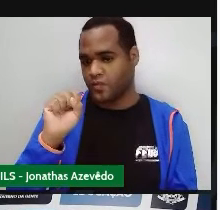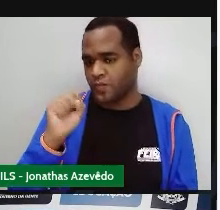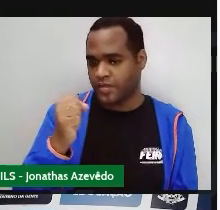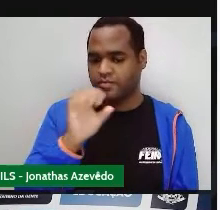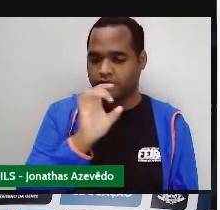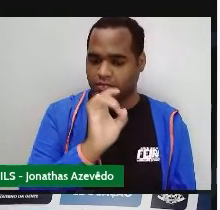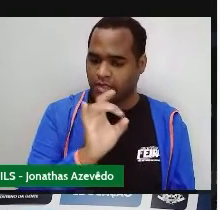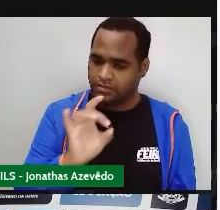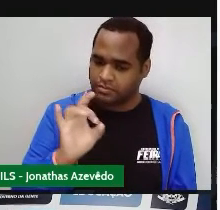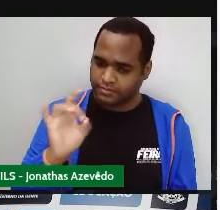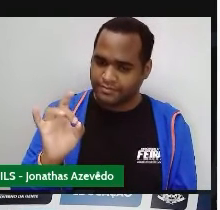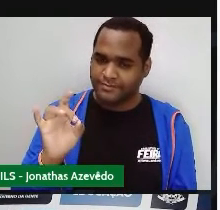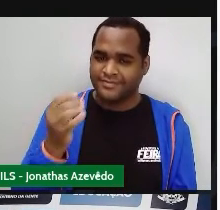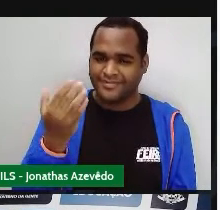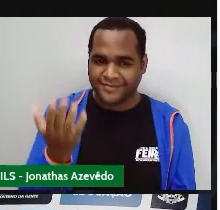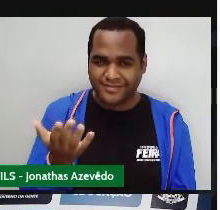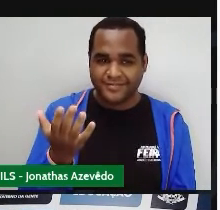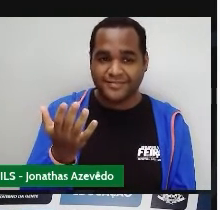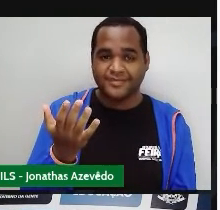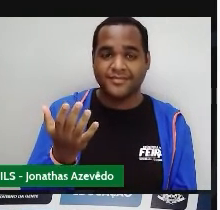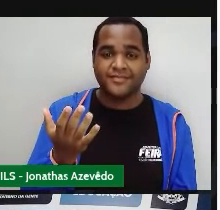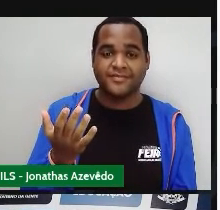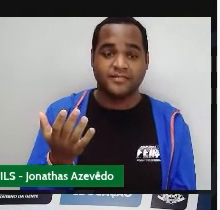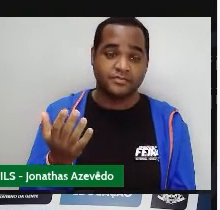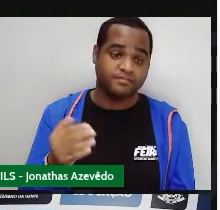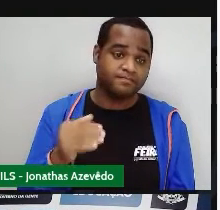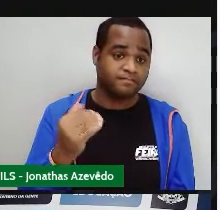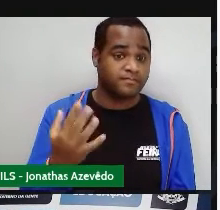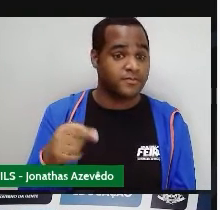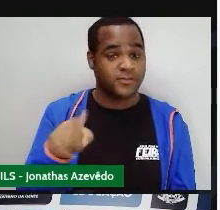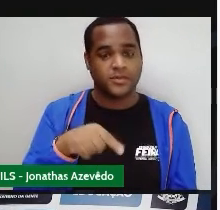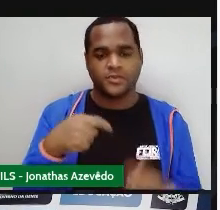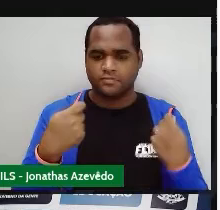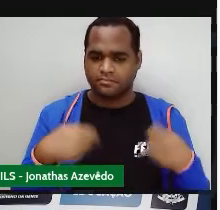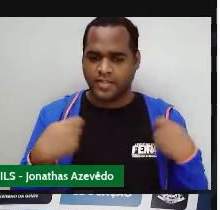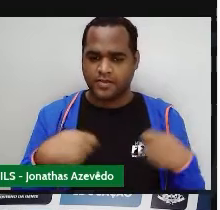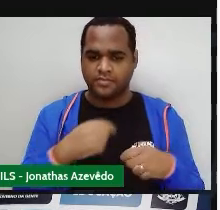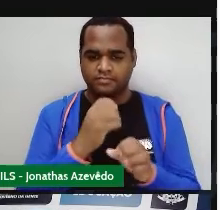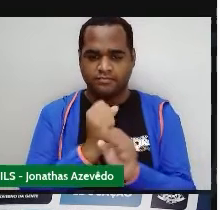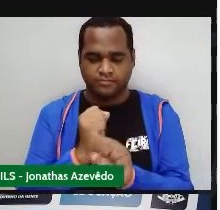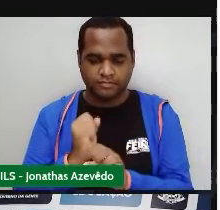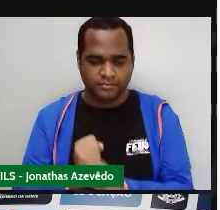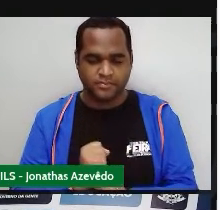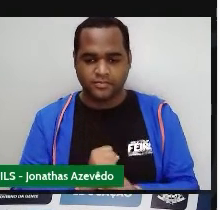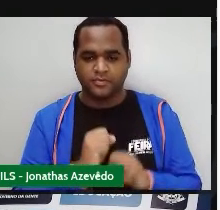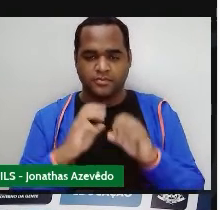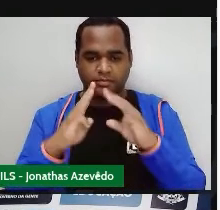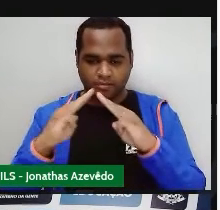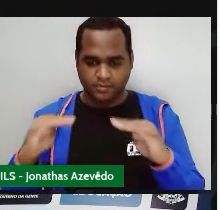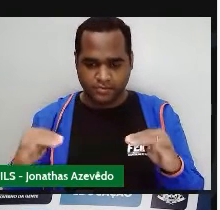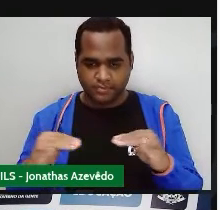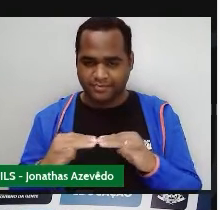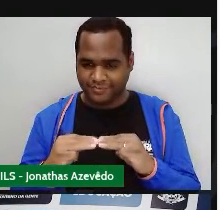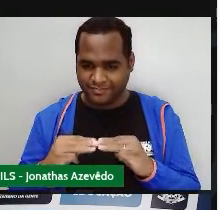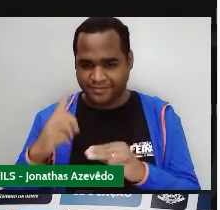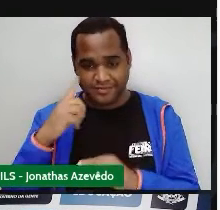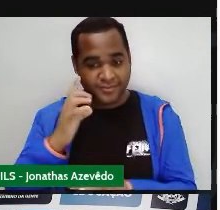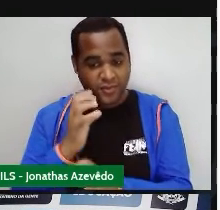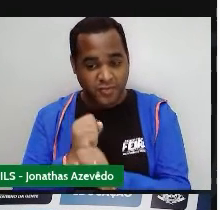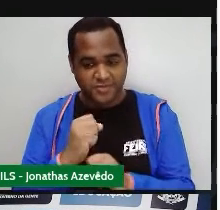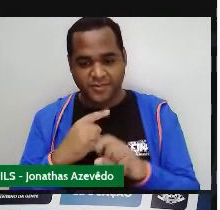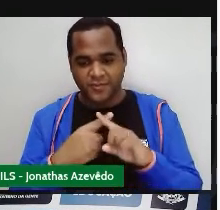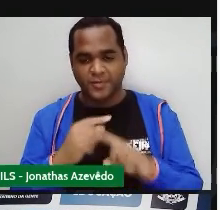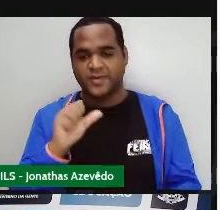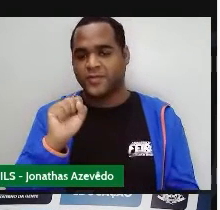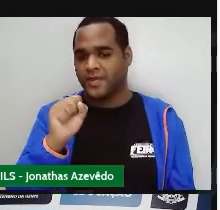cada pirâmide e a gente precisa pegar a quantidade de pirâmides e multiplicar por 8 né a